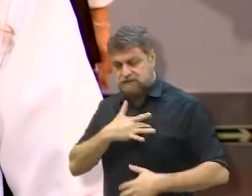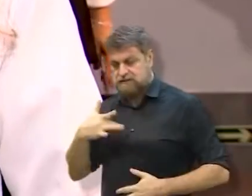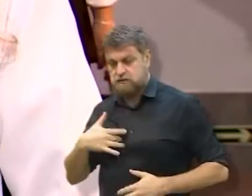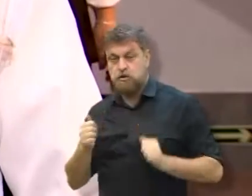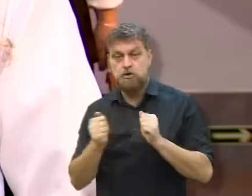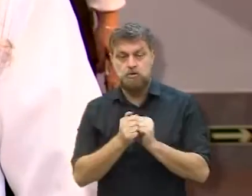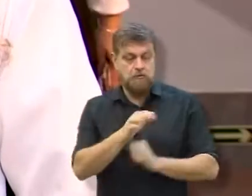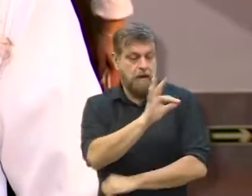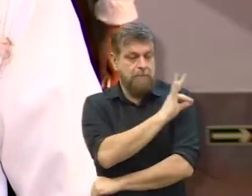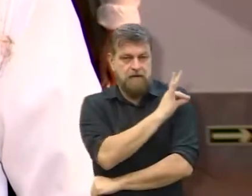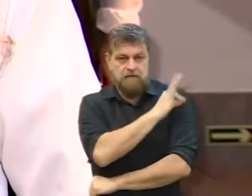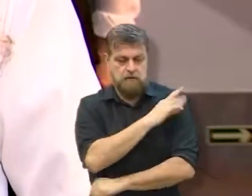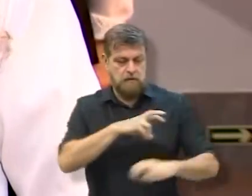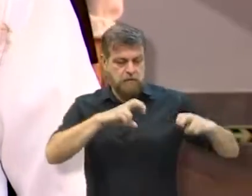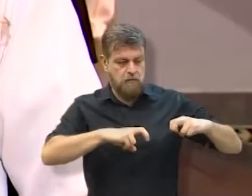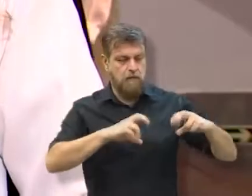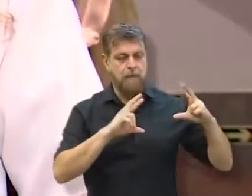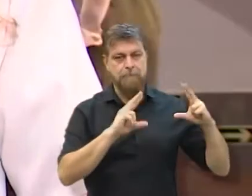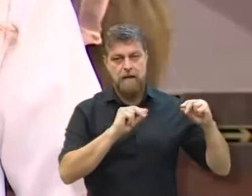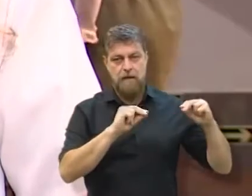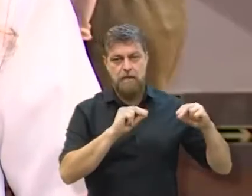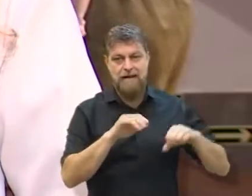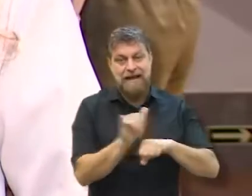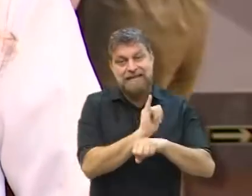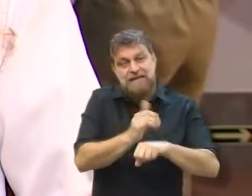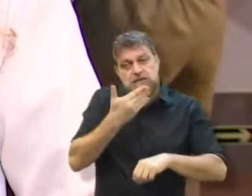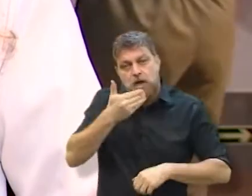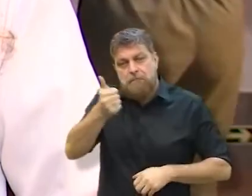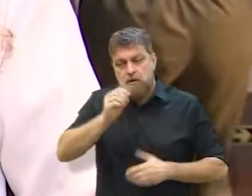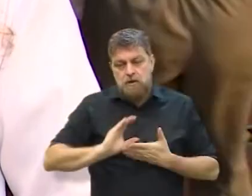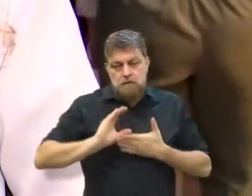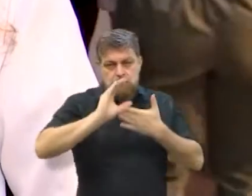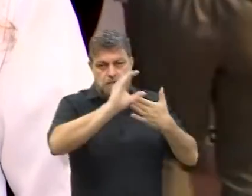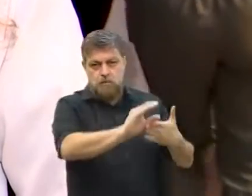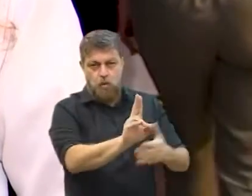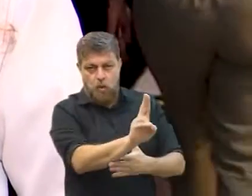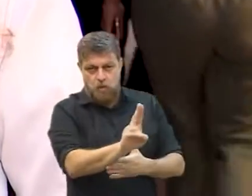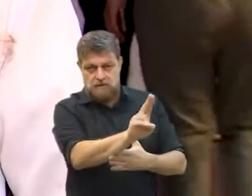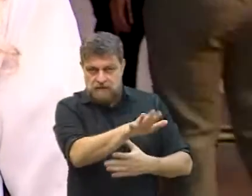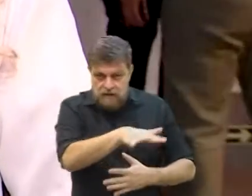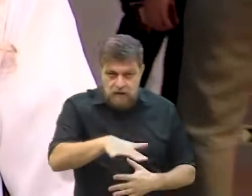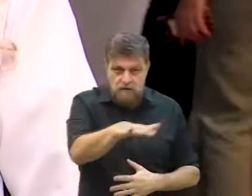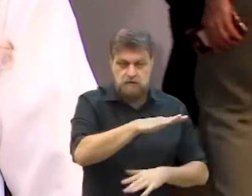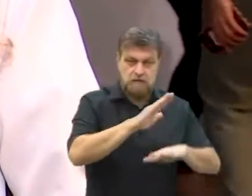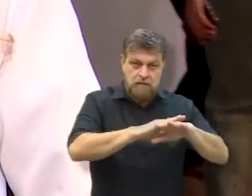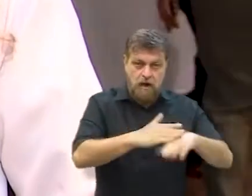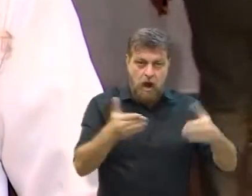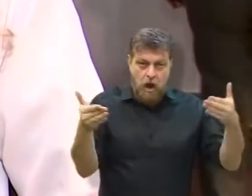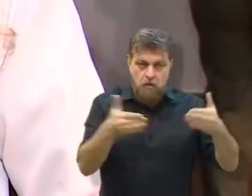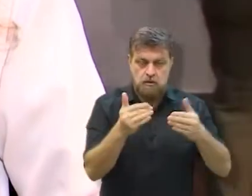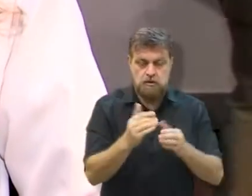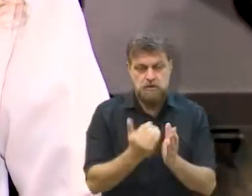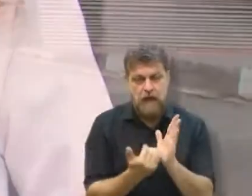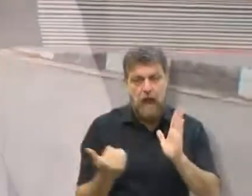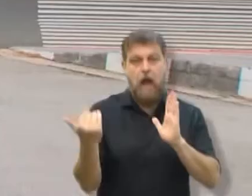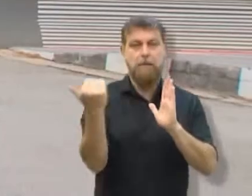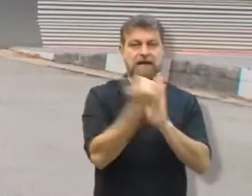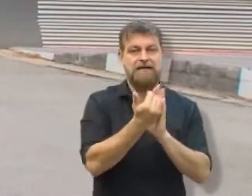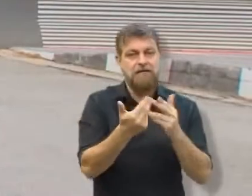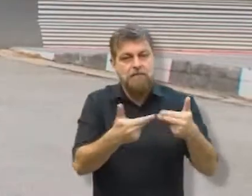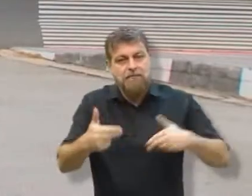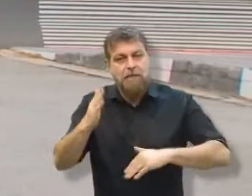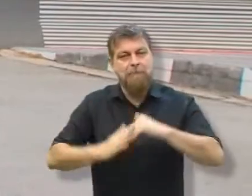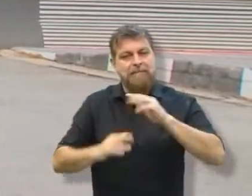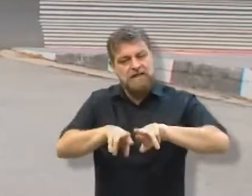7, como com o município de Campinas, para ver a melhor forma de aplicar esse recurso dentro do que a gente faz hoje e até